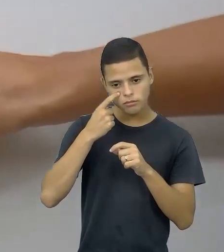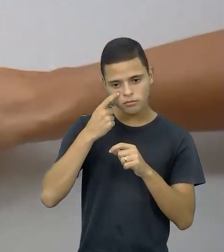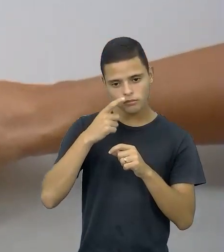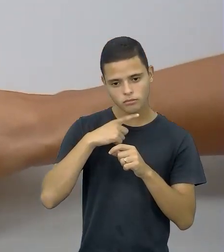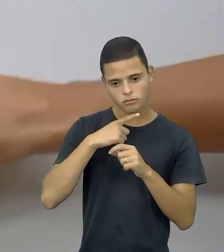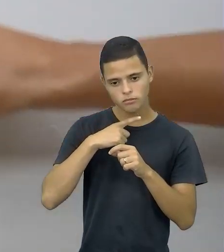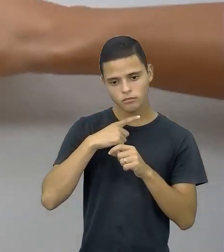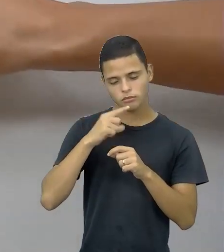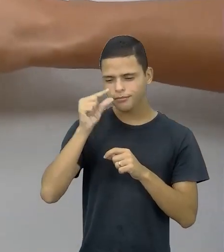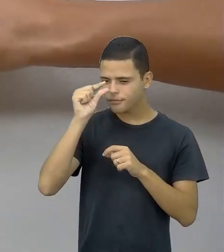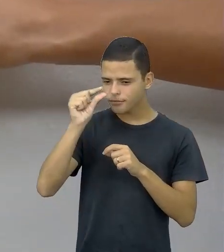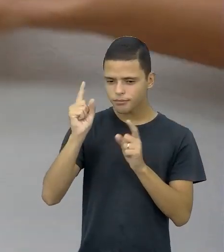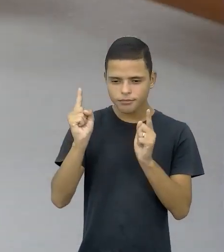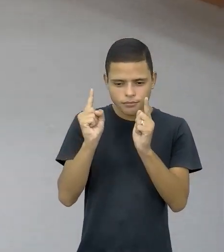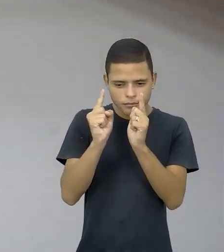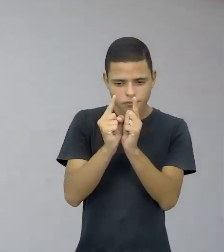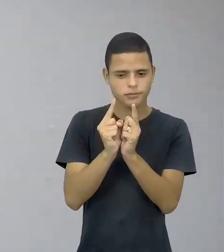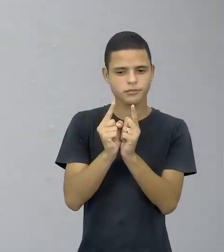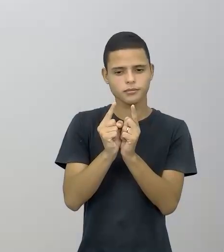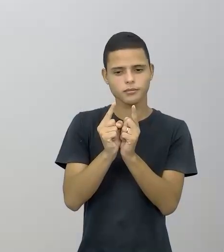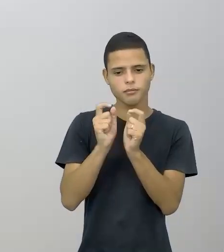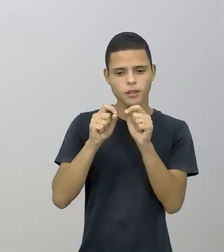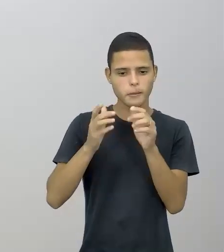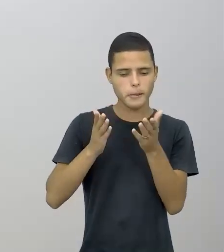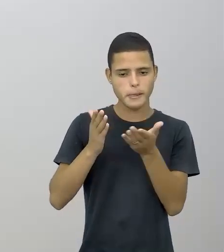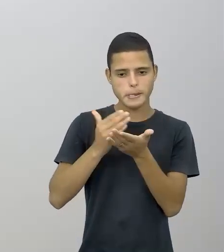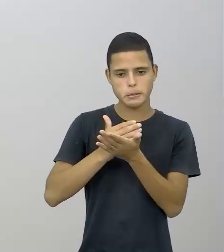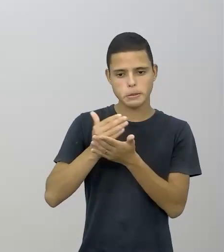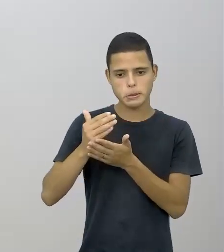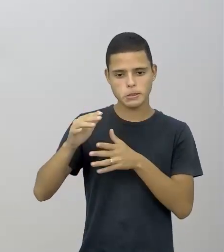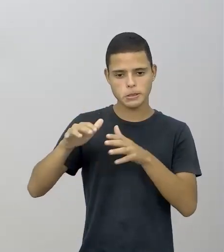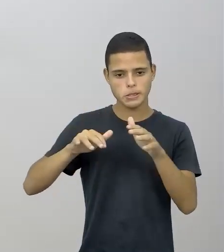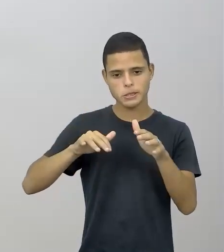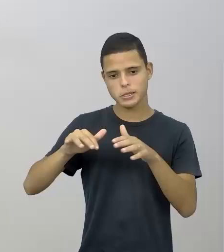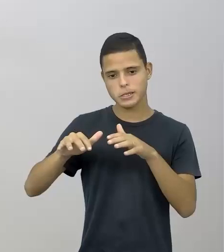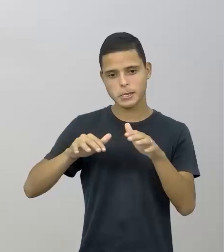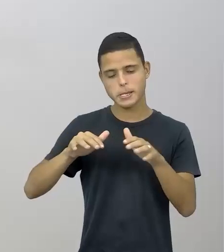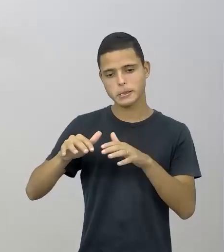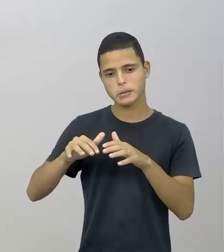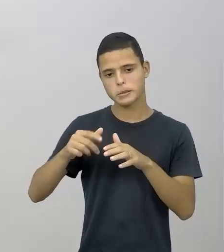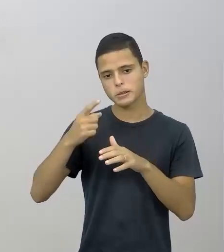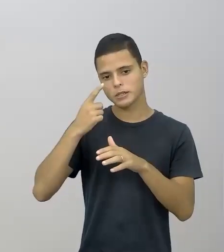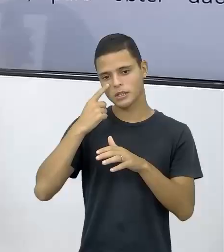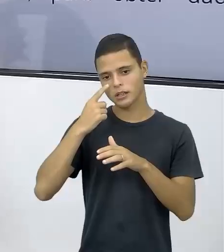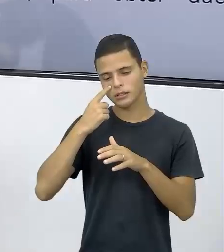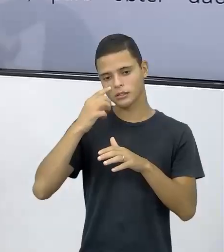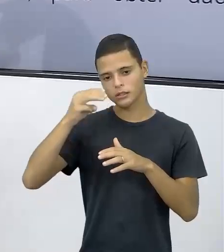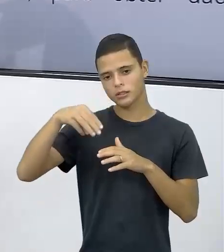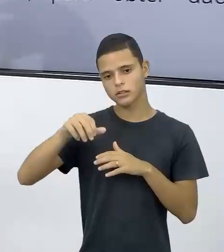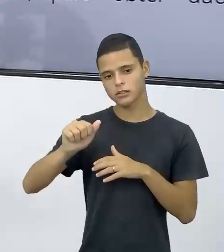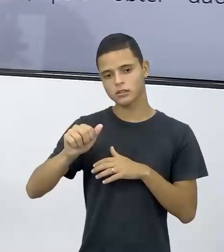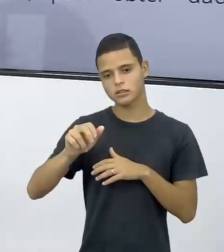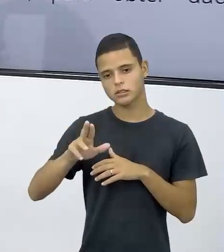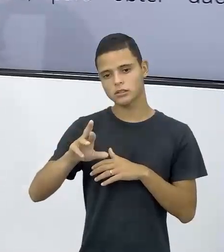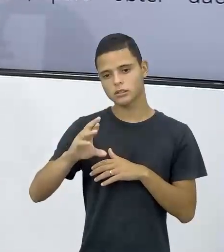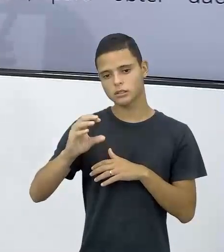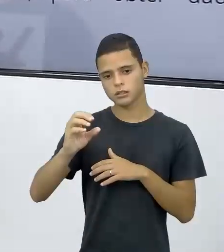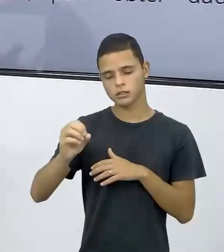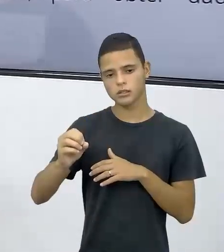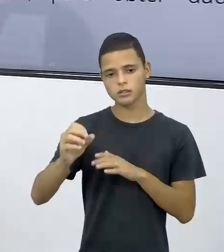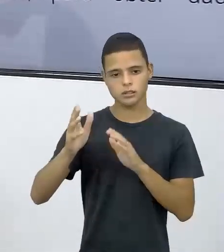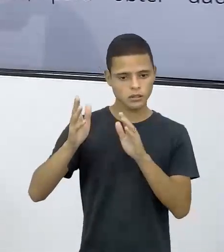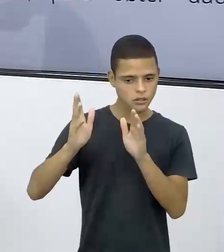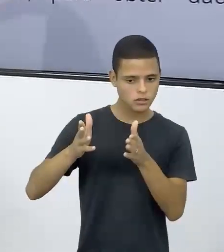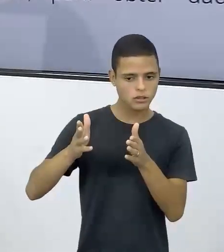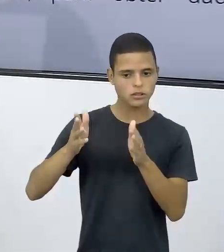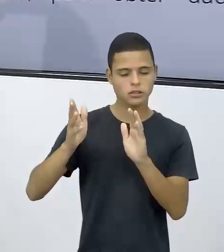de água, tá bom? Ela vai começar a mexer, e a gente vai falando O Mauro vai dizer para mim assim, já, aí eu vou marcar aqui na tabela